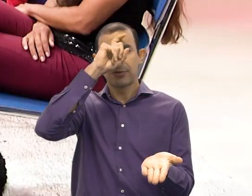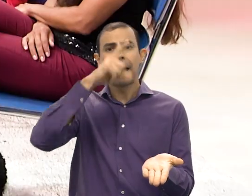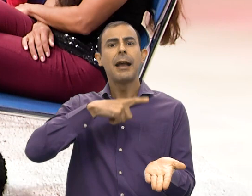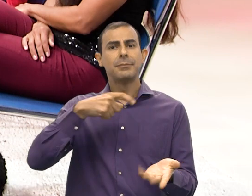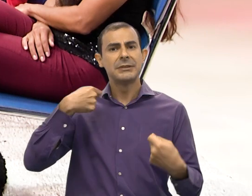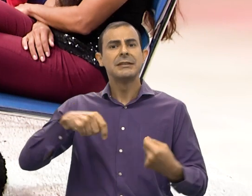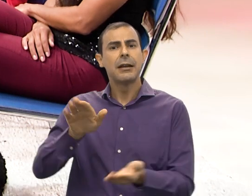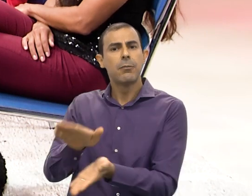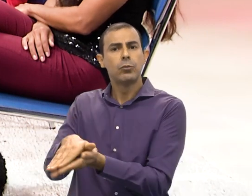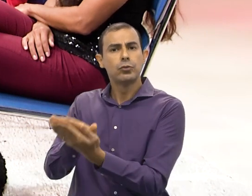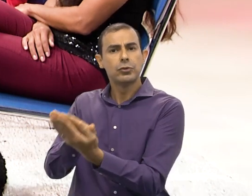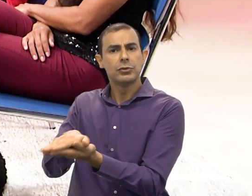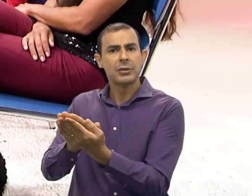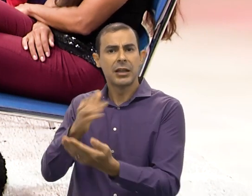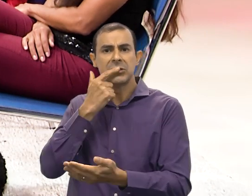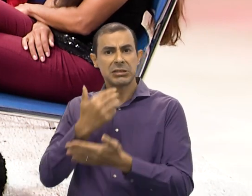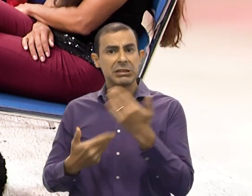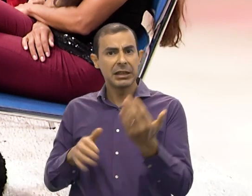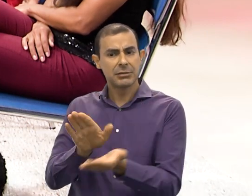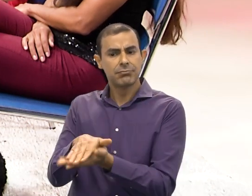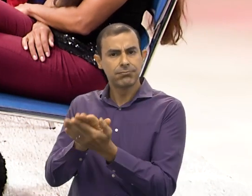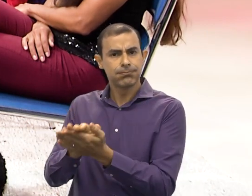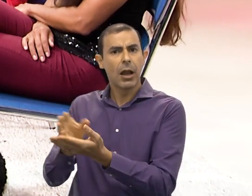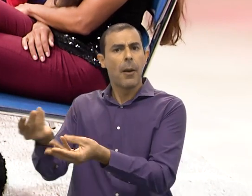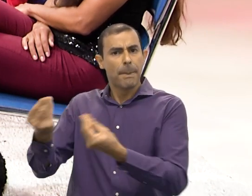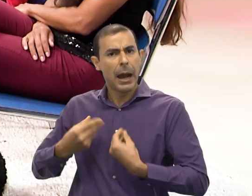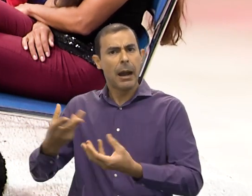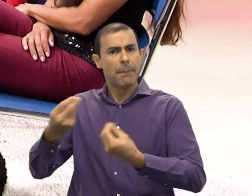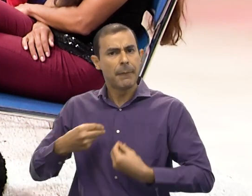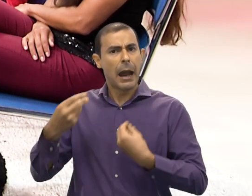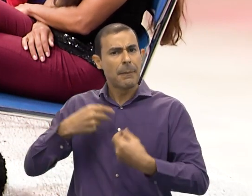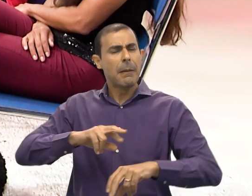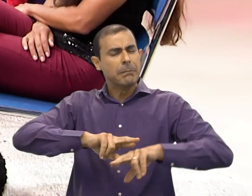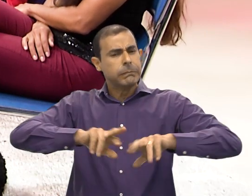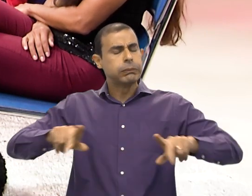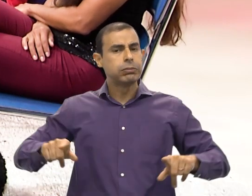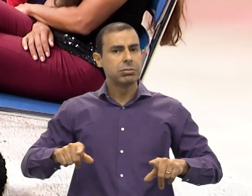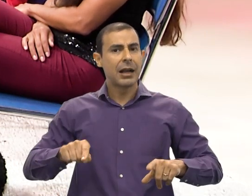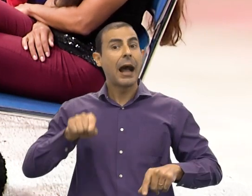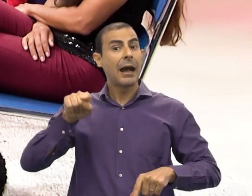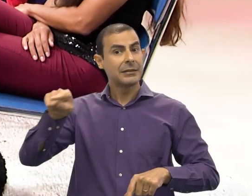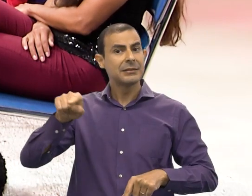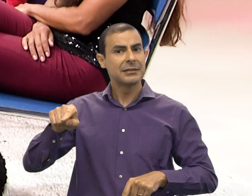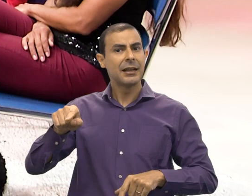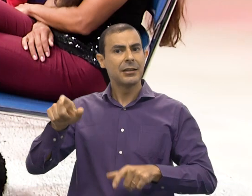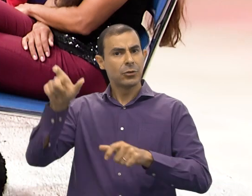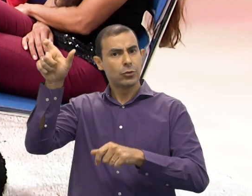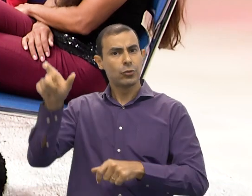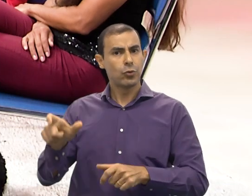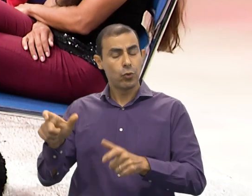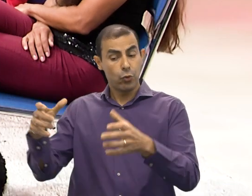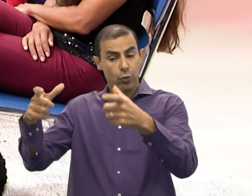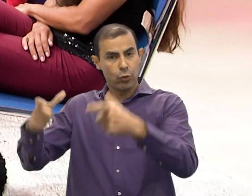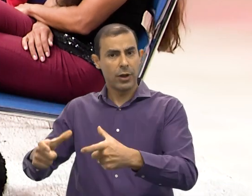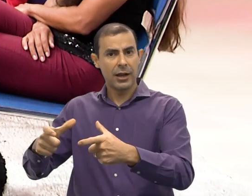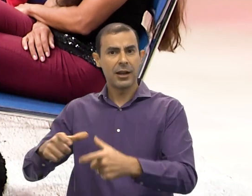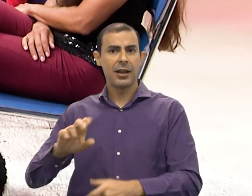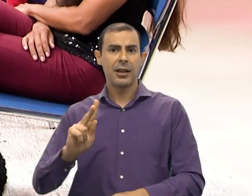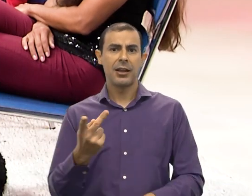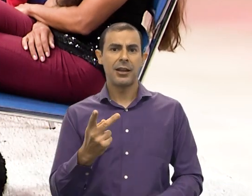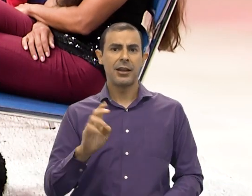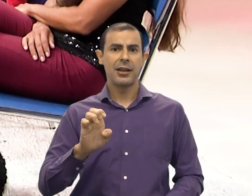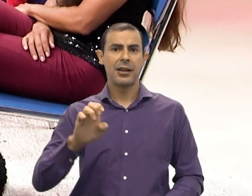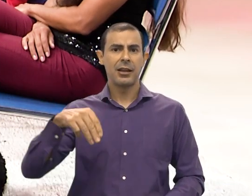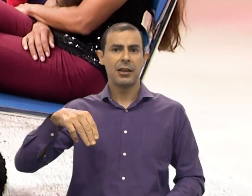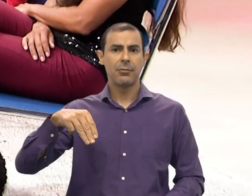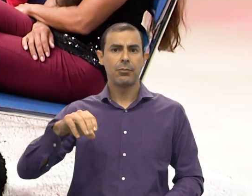doação de sangue gigantesca, que foi colhida lá no Hemosul, e me fez refletir até pela forma que eu já vivia, sempre com muita